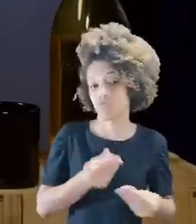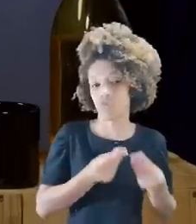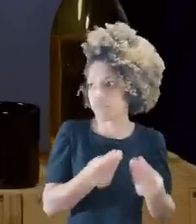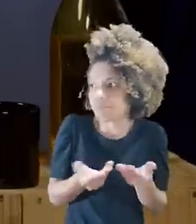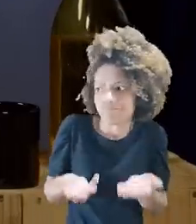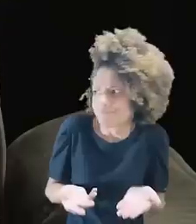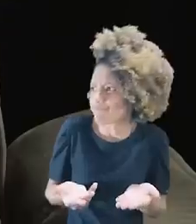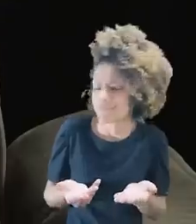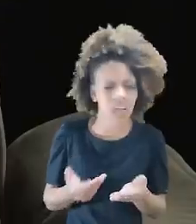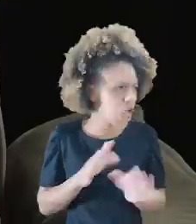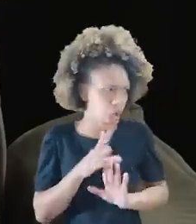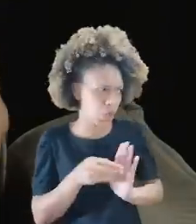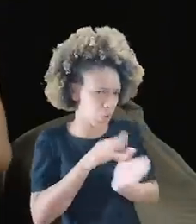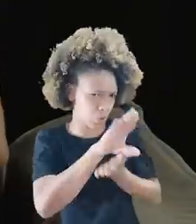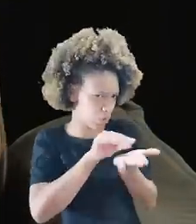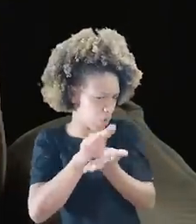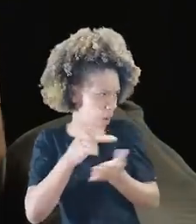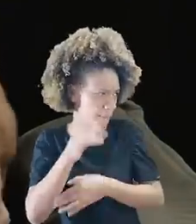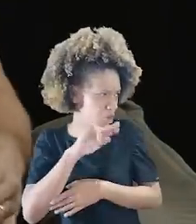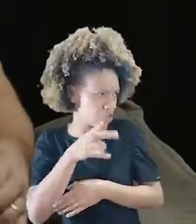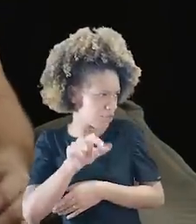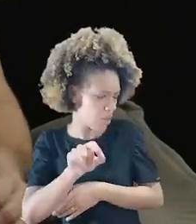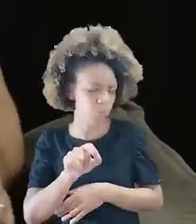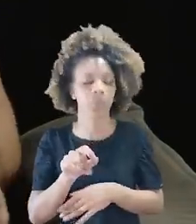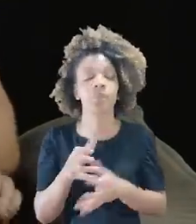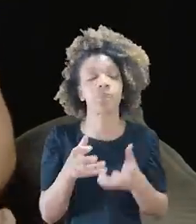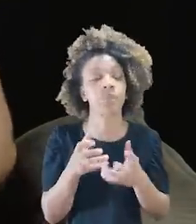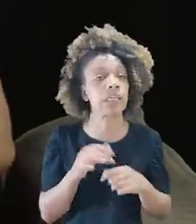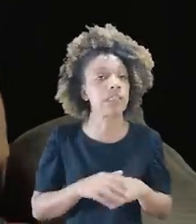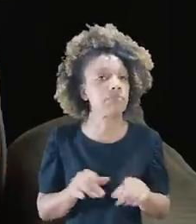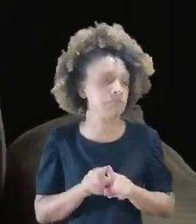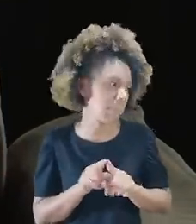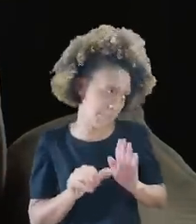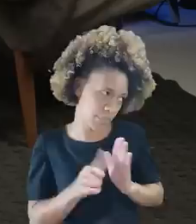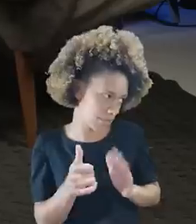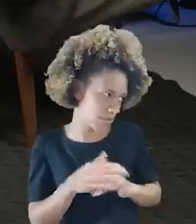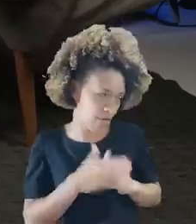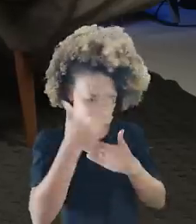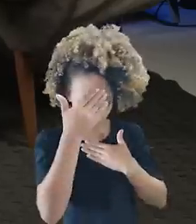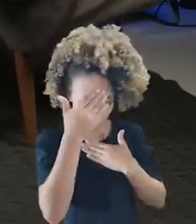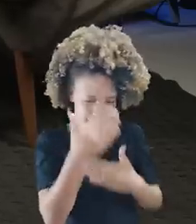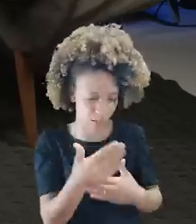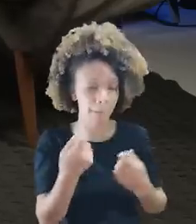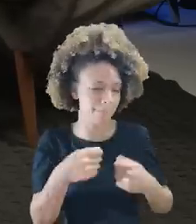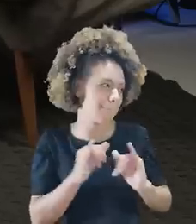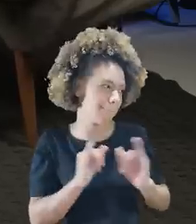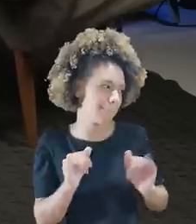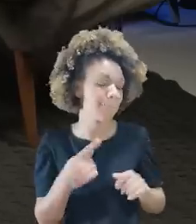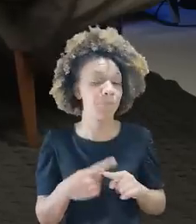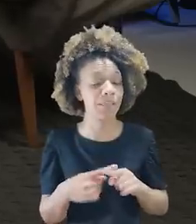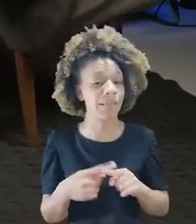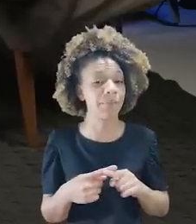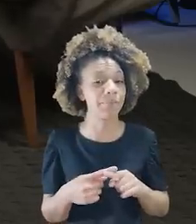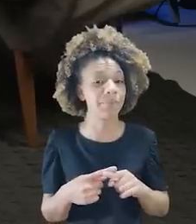então assim é muito é tudo projeção é tudo projeção tudo Concordo eu queria eu queria primeiro agradecer eu preciso falar disso que assim eu tô eu